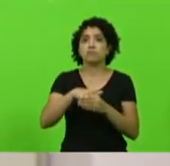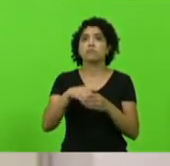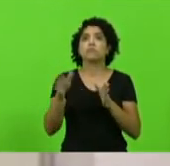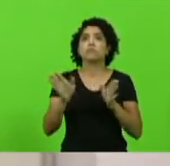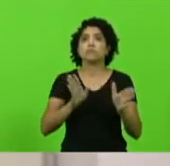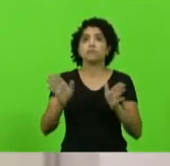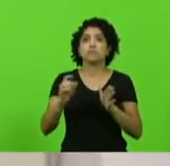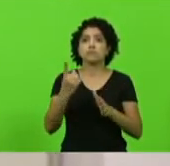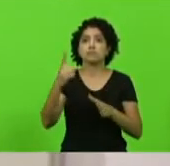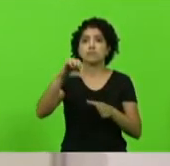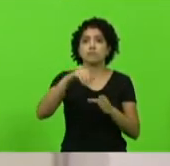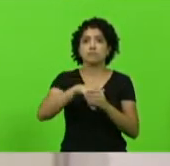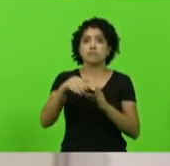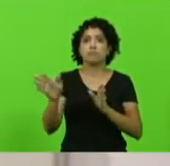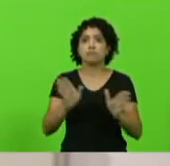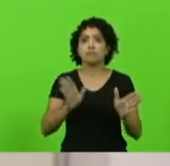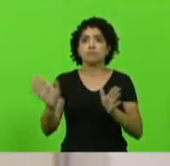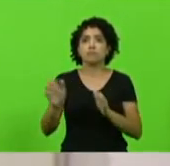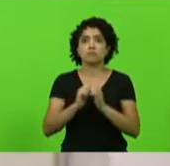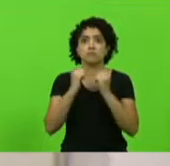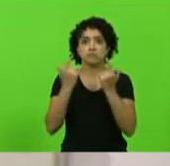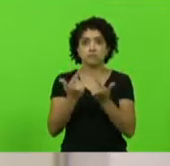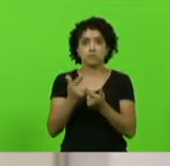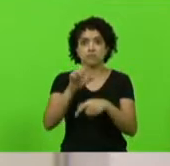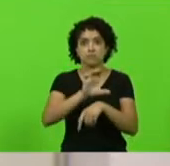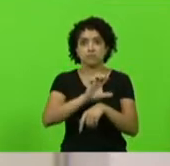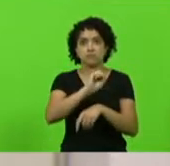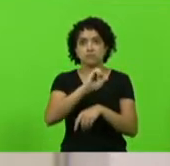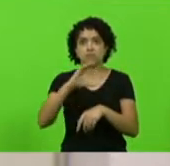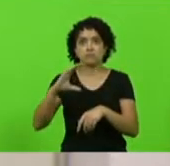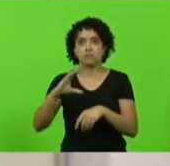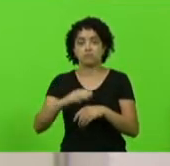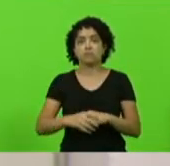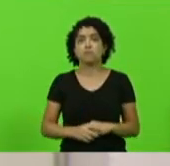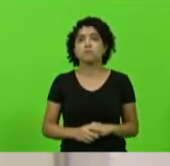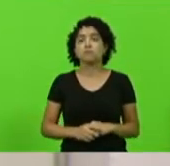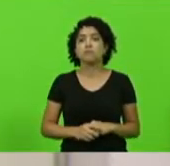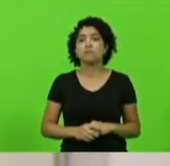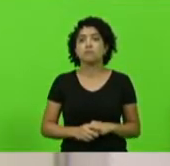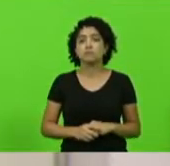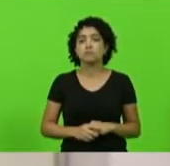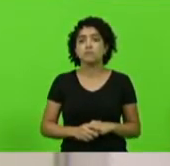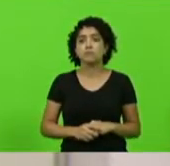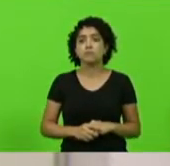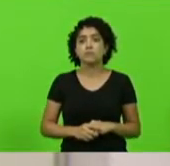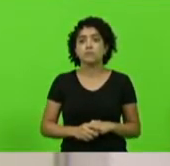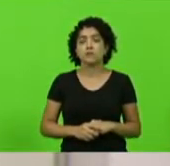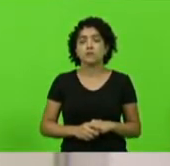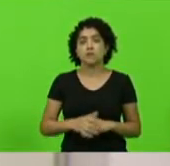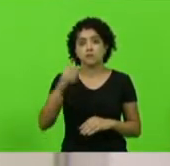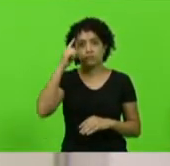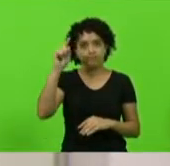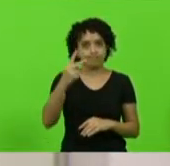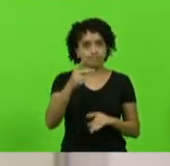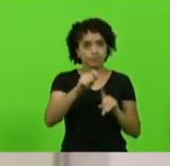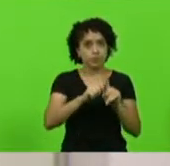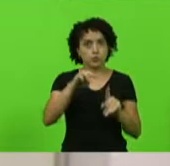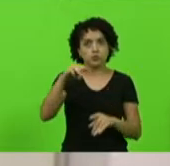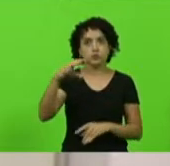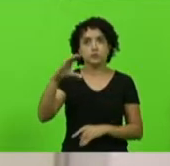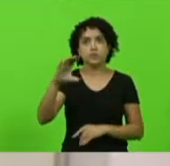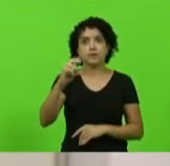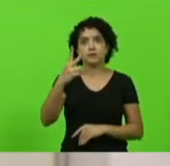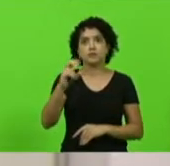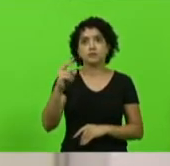da 19ª legislatura da Assembleia Legislativa do Estado de Santa Catarina, realizada em 2 de março de